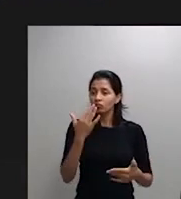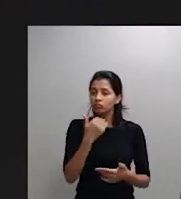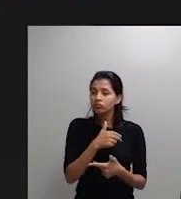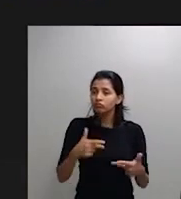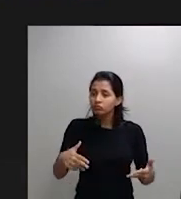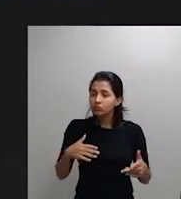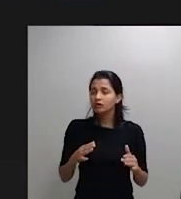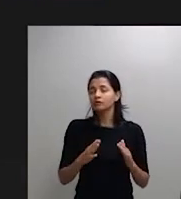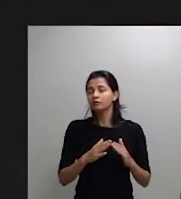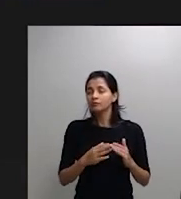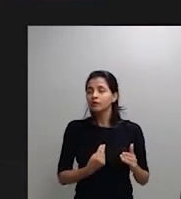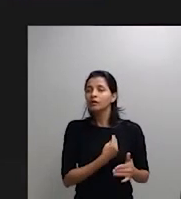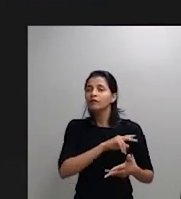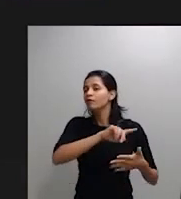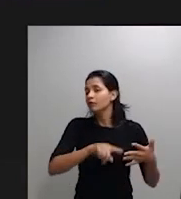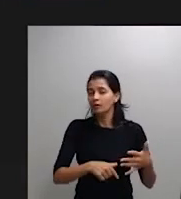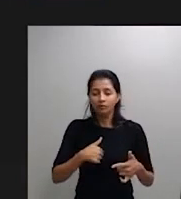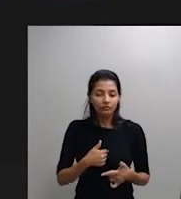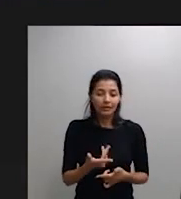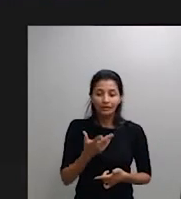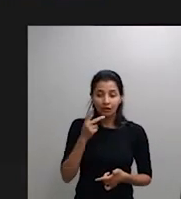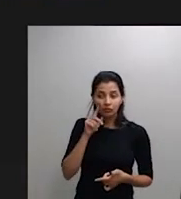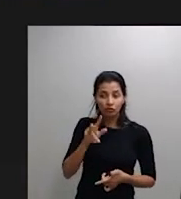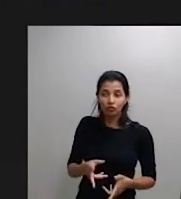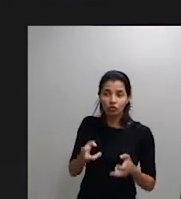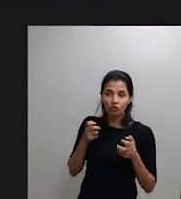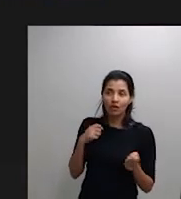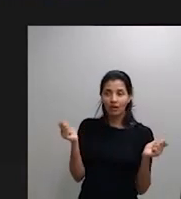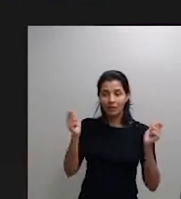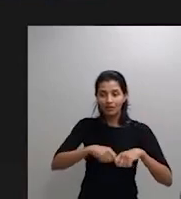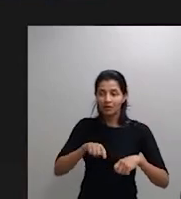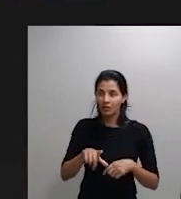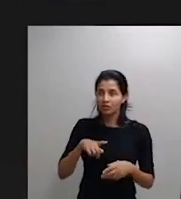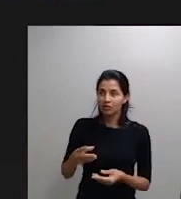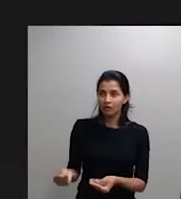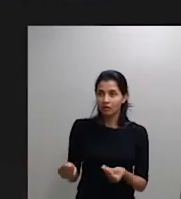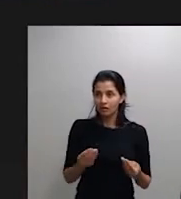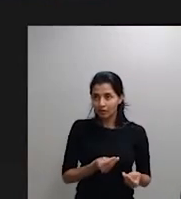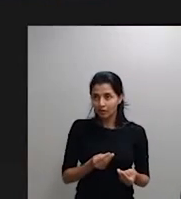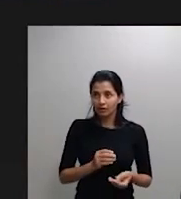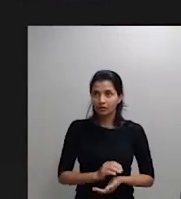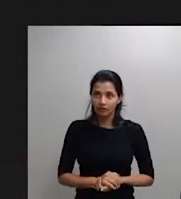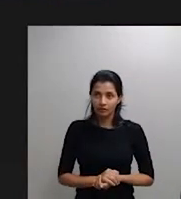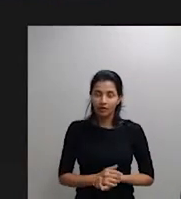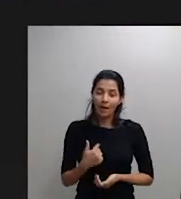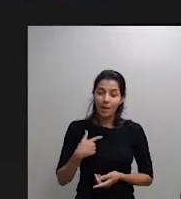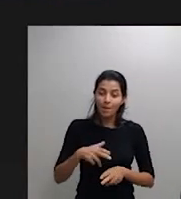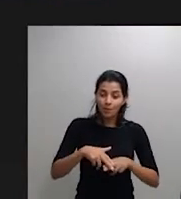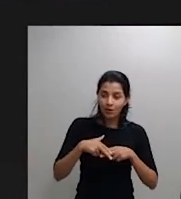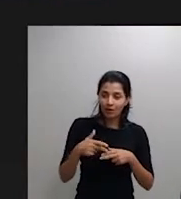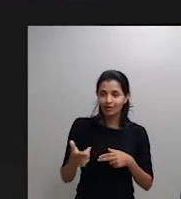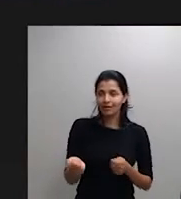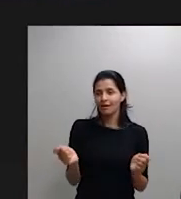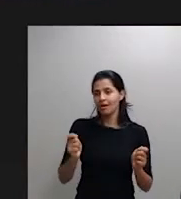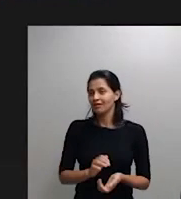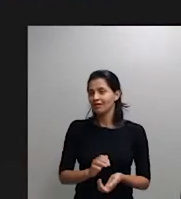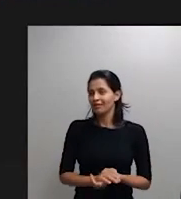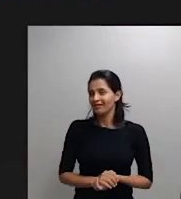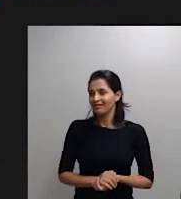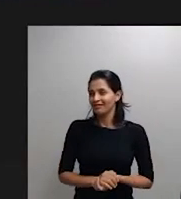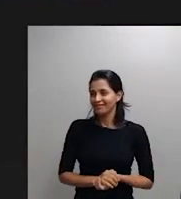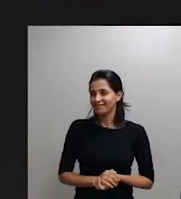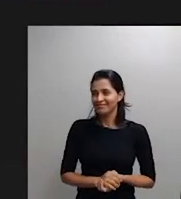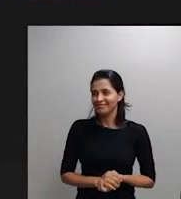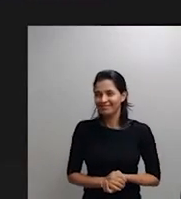e a efetiva implantação de auxílio-doença ou de aposentadoria por invalidez mediante decisão judicial o